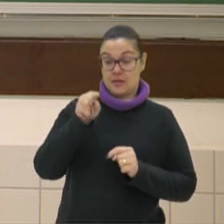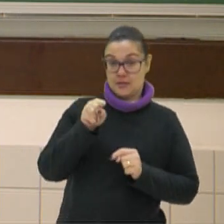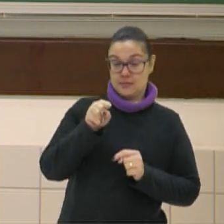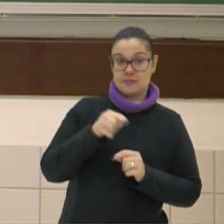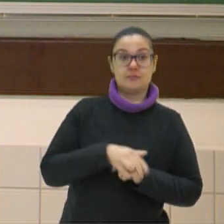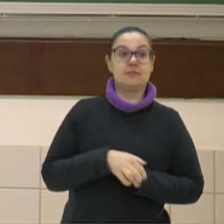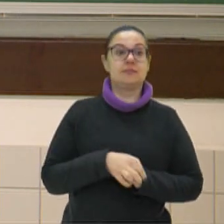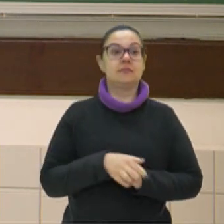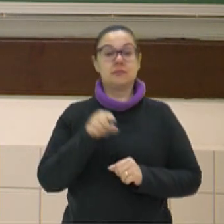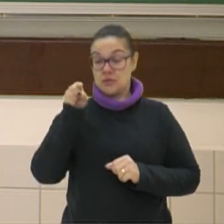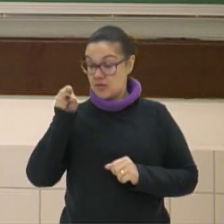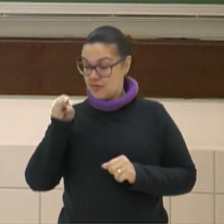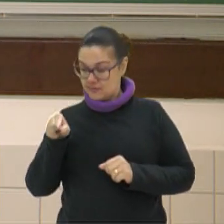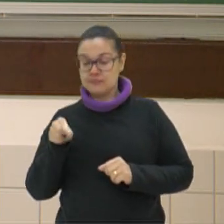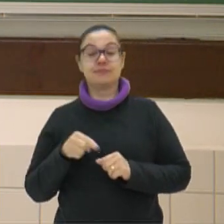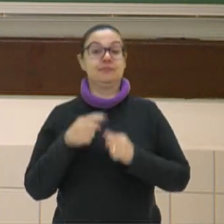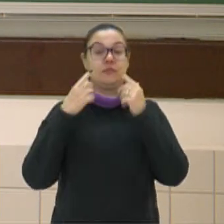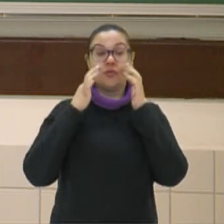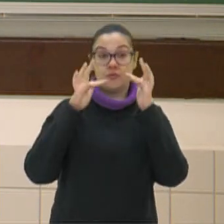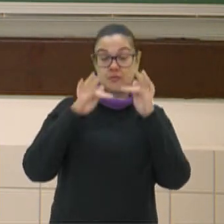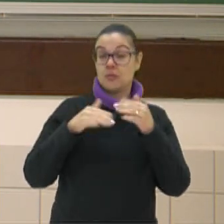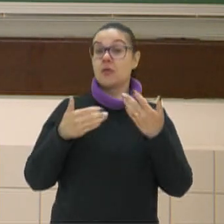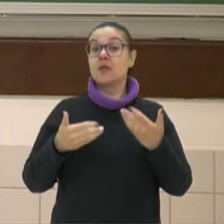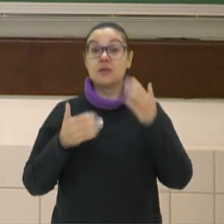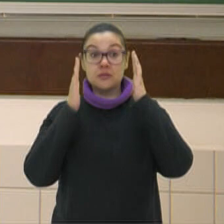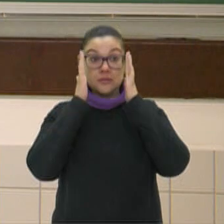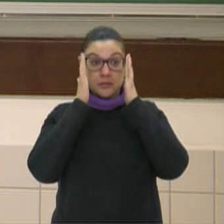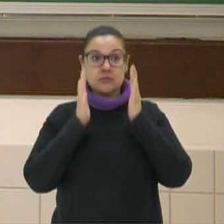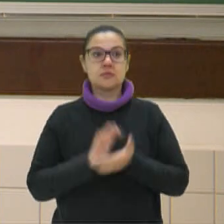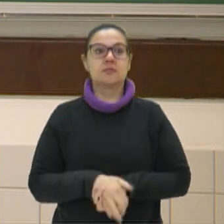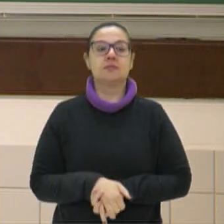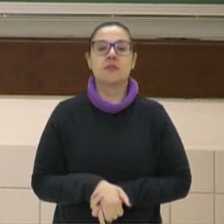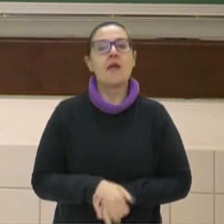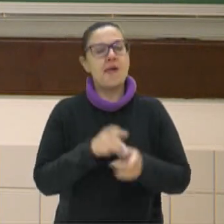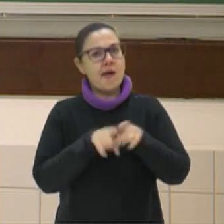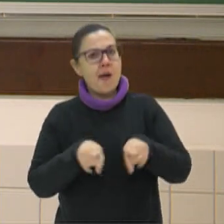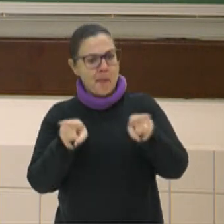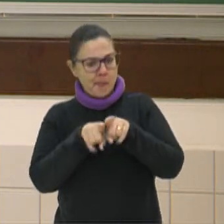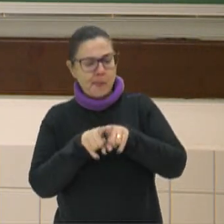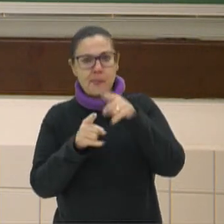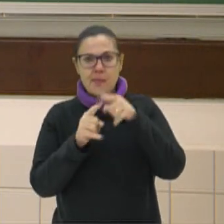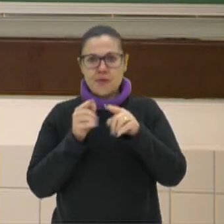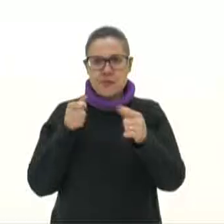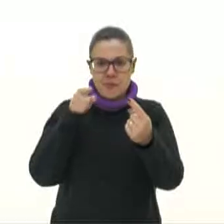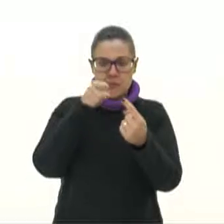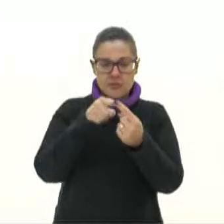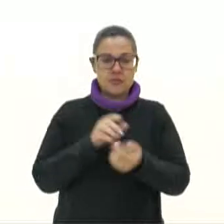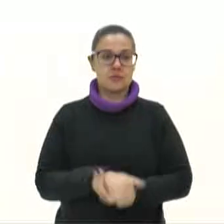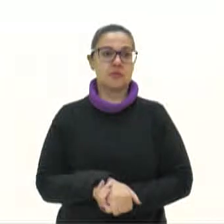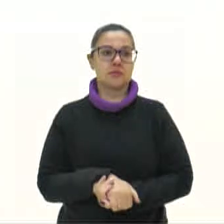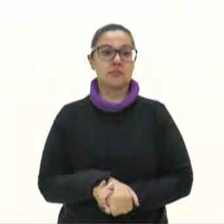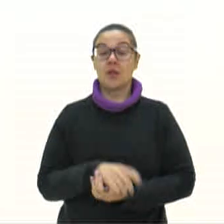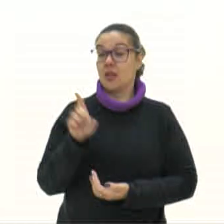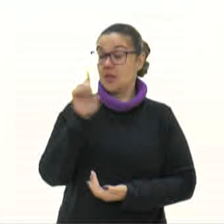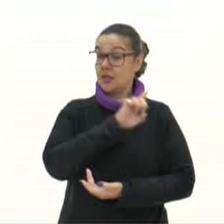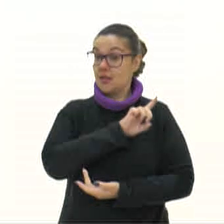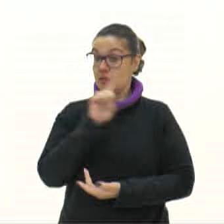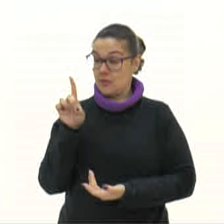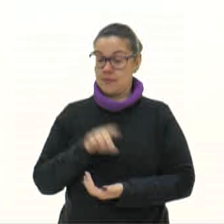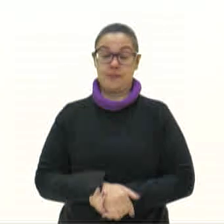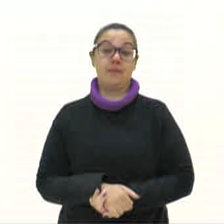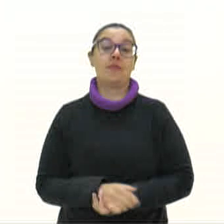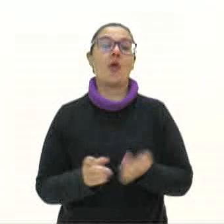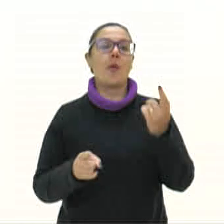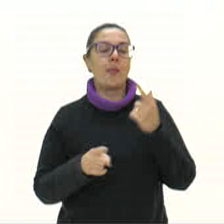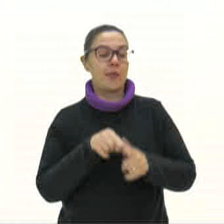Paulo Francis e lá no final, depois de Pasquim, com a mesma finalidade? E a resposta seria, galera, não.